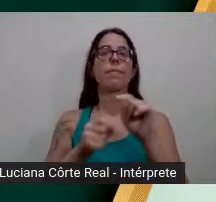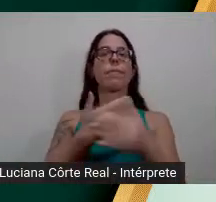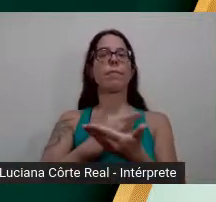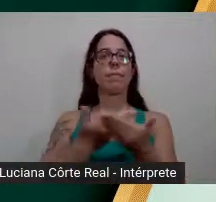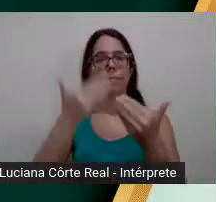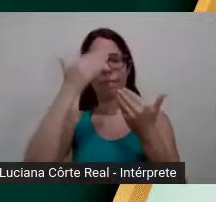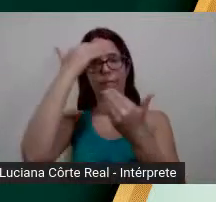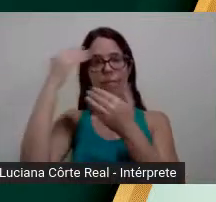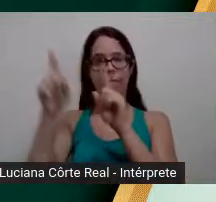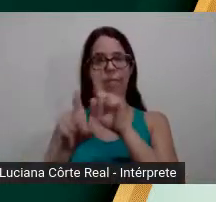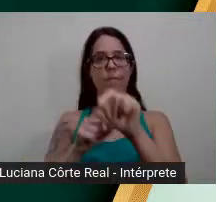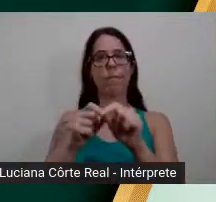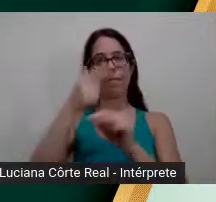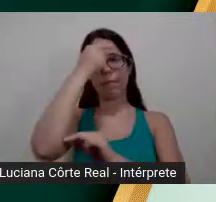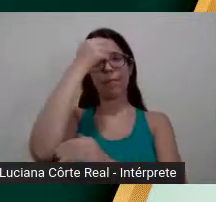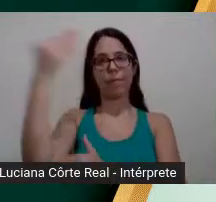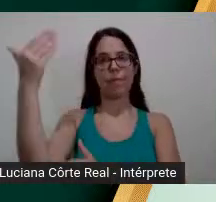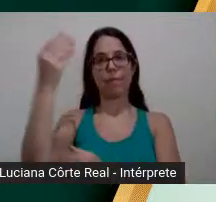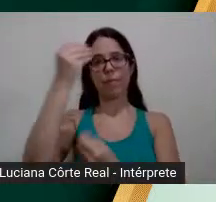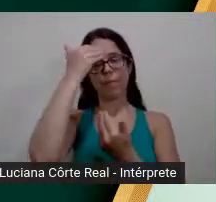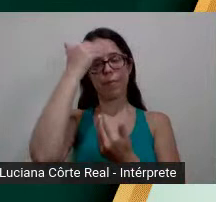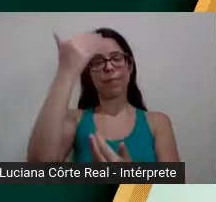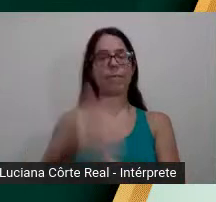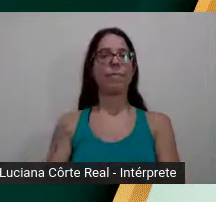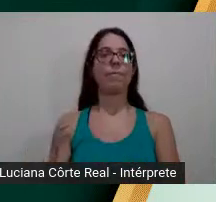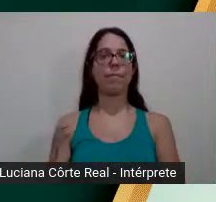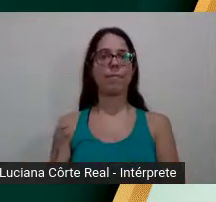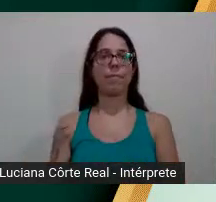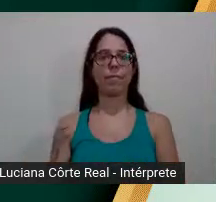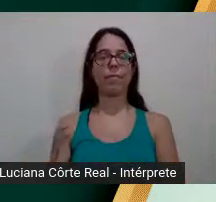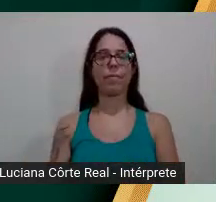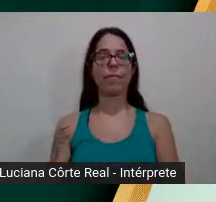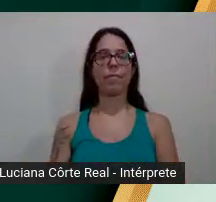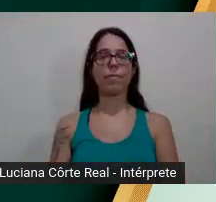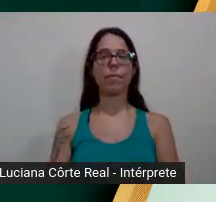amigos e à Unipam. Muito obrigado.